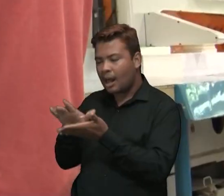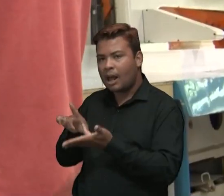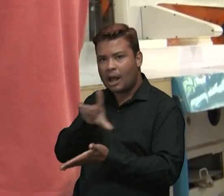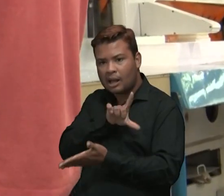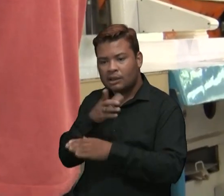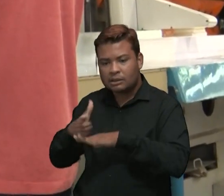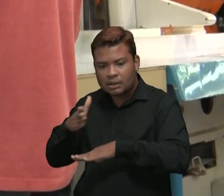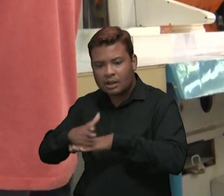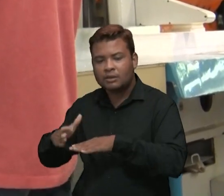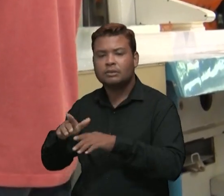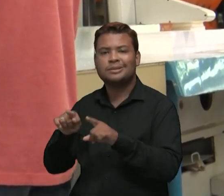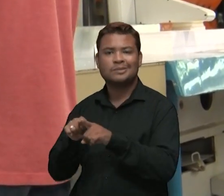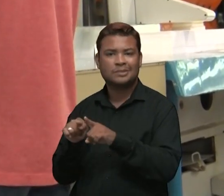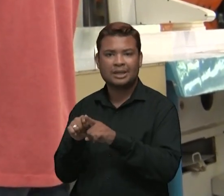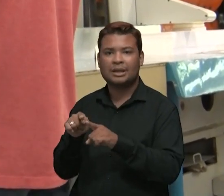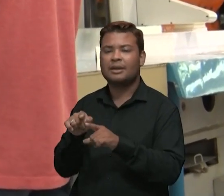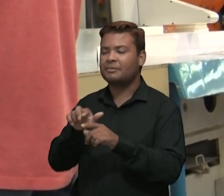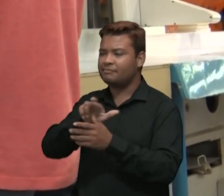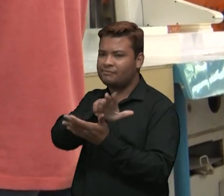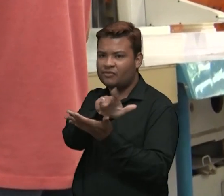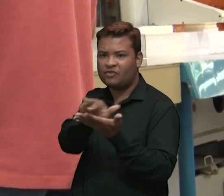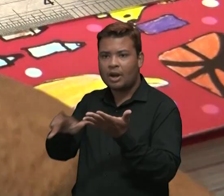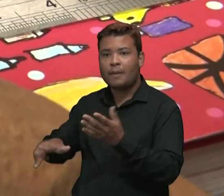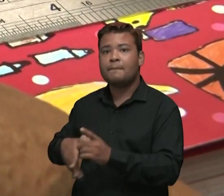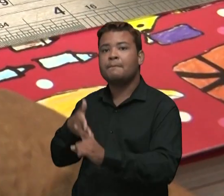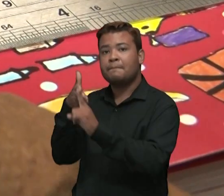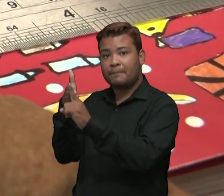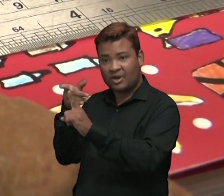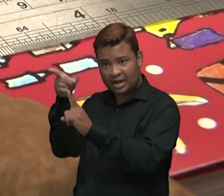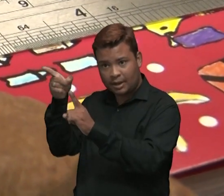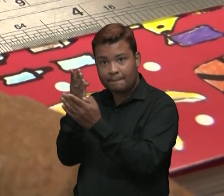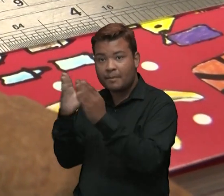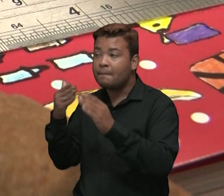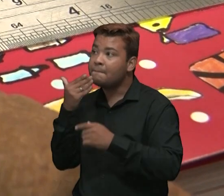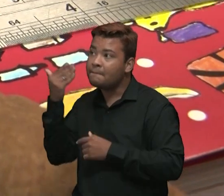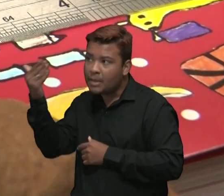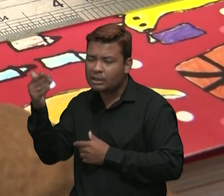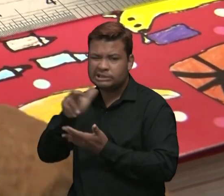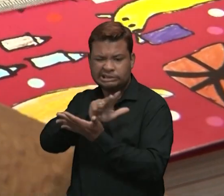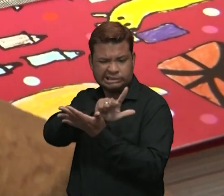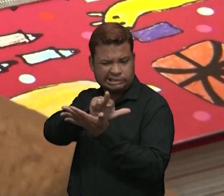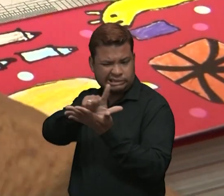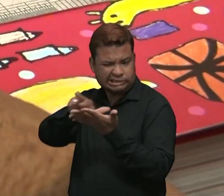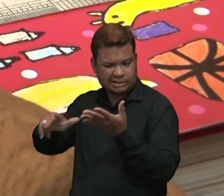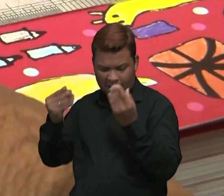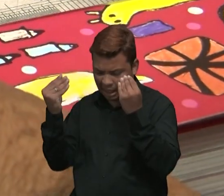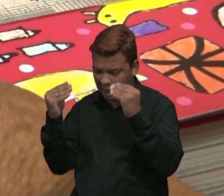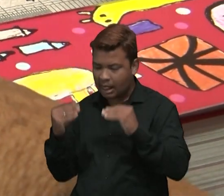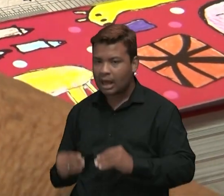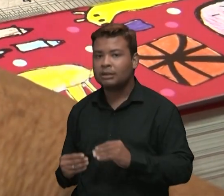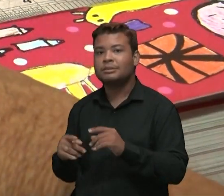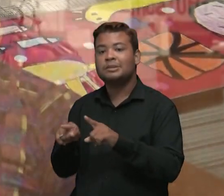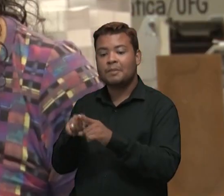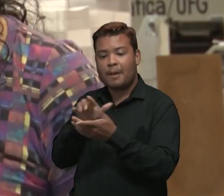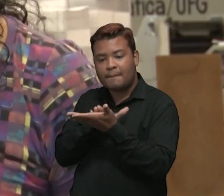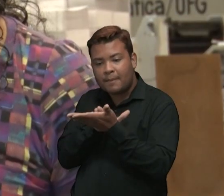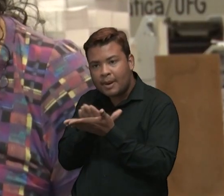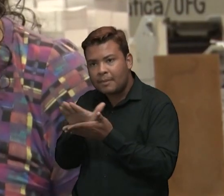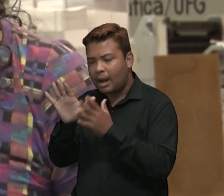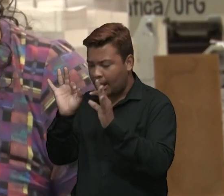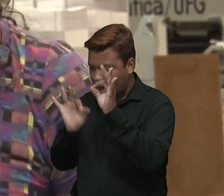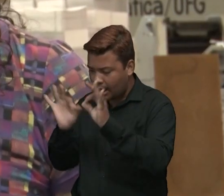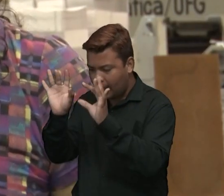a ficha catalográfica que a gente solicita para a Biblioteca Central, posteriormente a impressão e os acabamentos finais. Então,